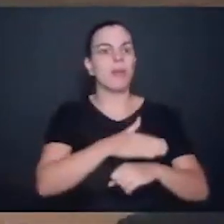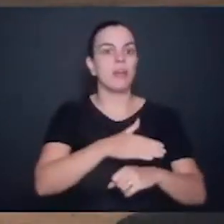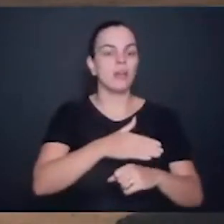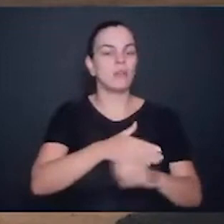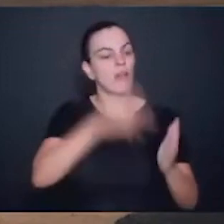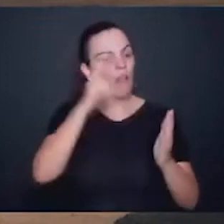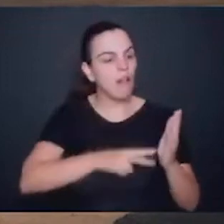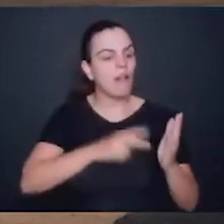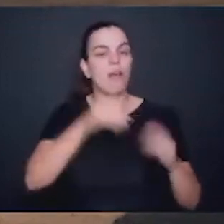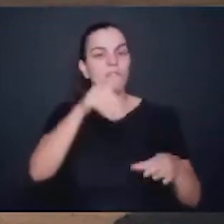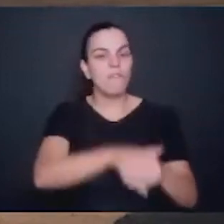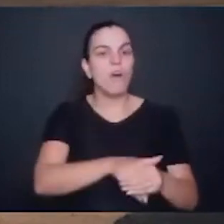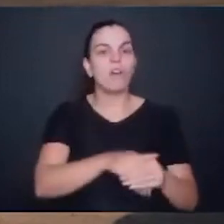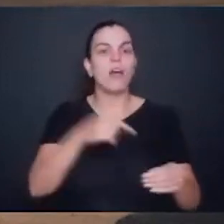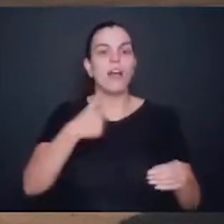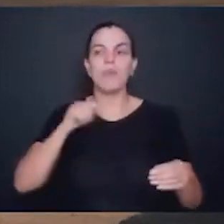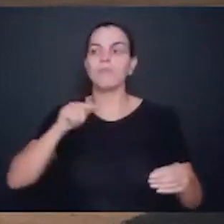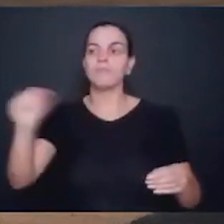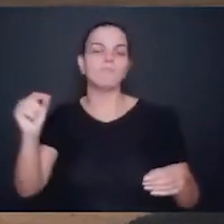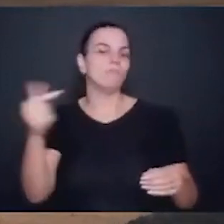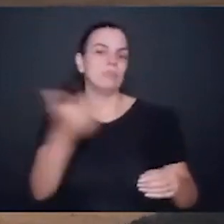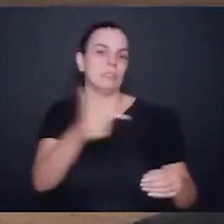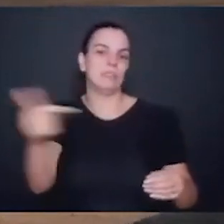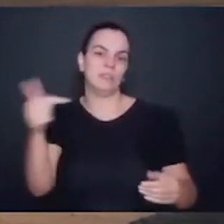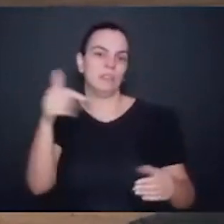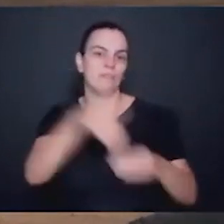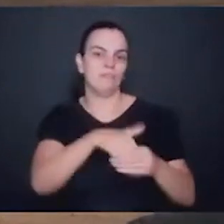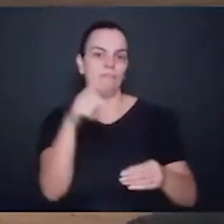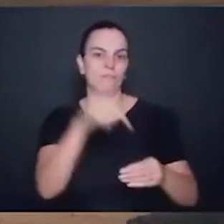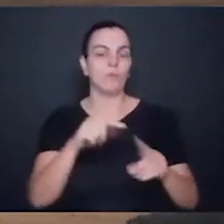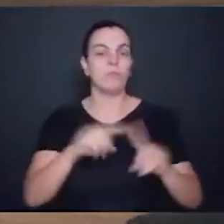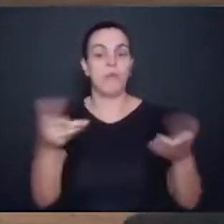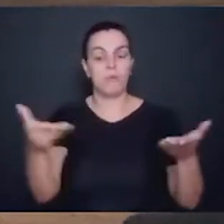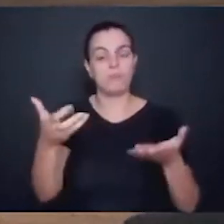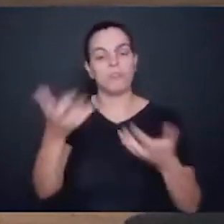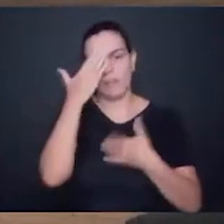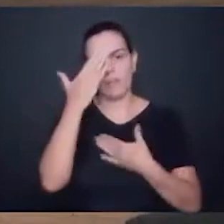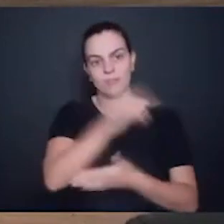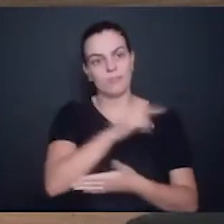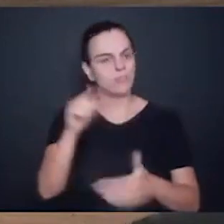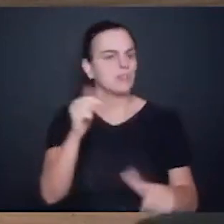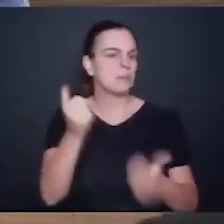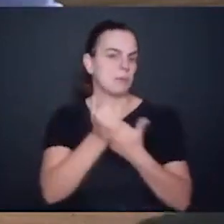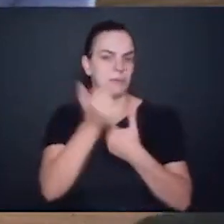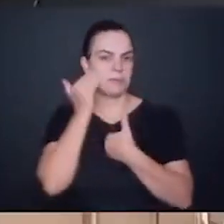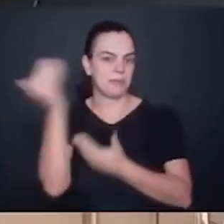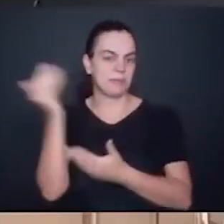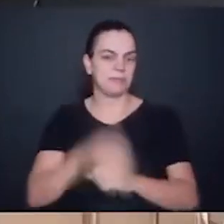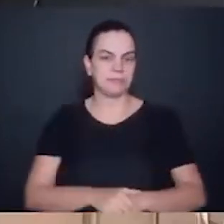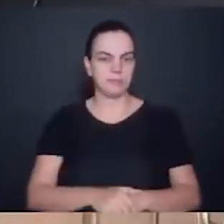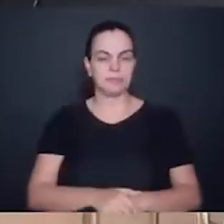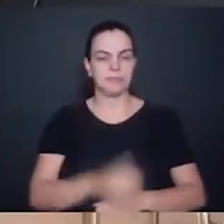Então, hoje, novamente, eu agradeço pelo apoio de todos os vereadores. Muito obrigado. Obrigado, vereador